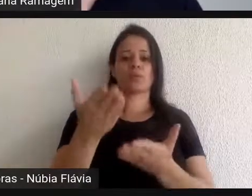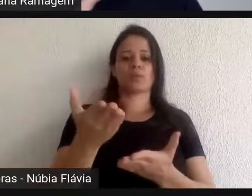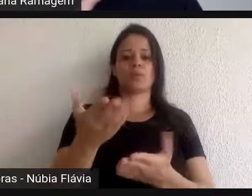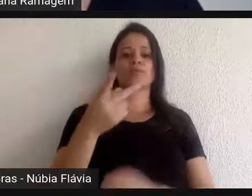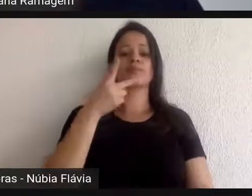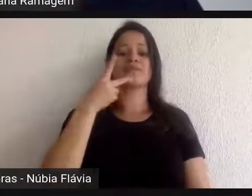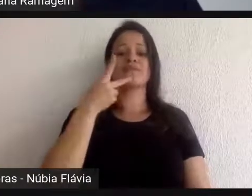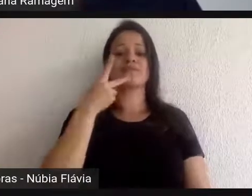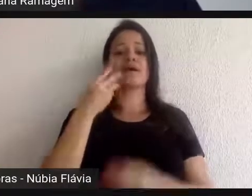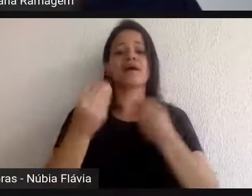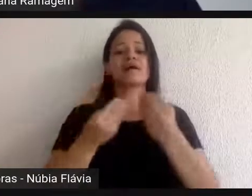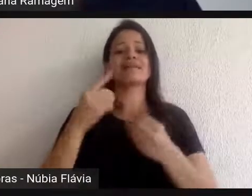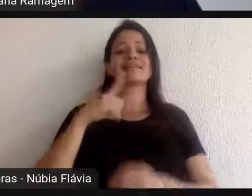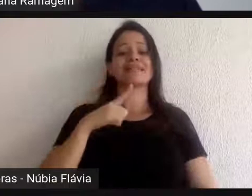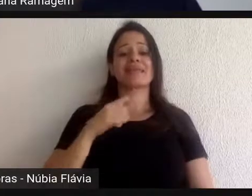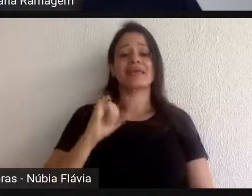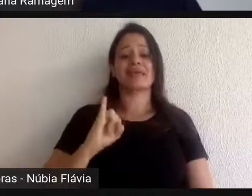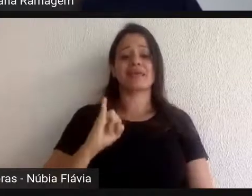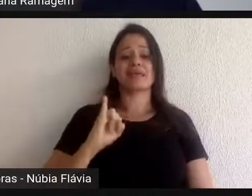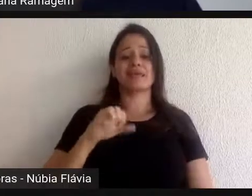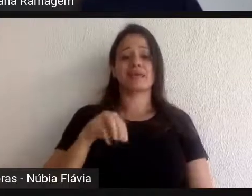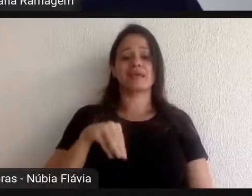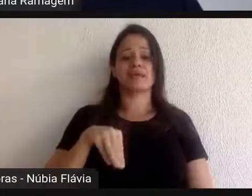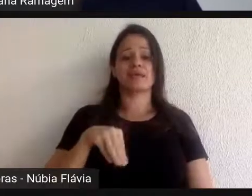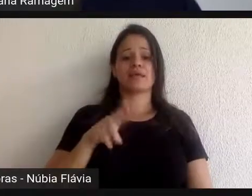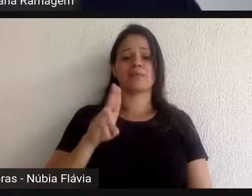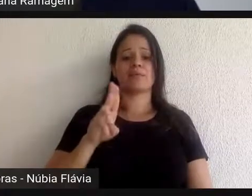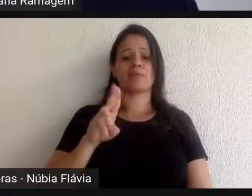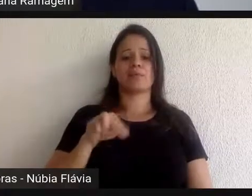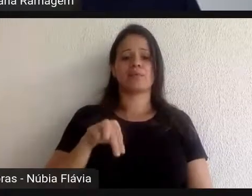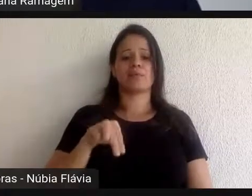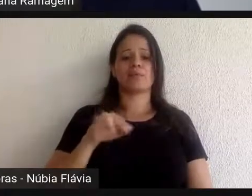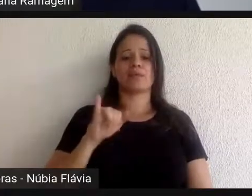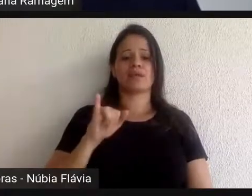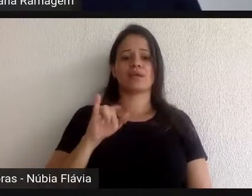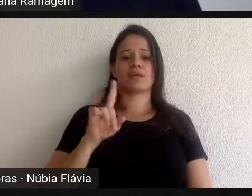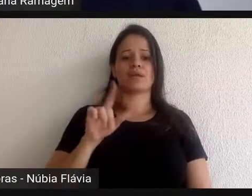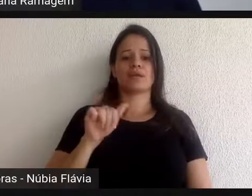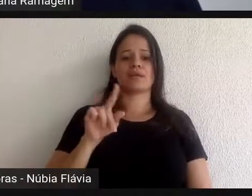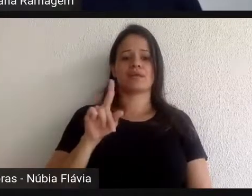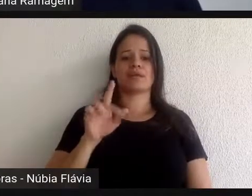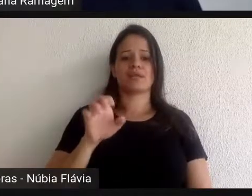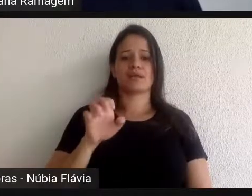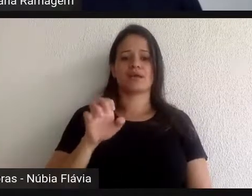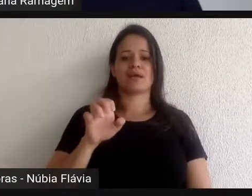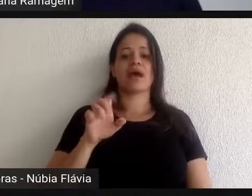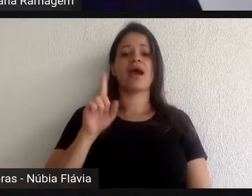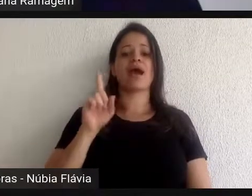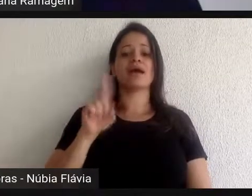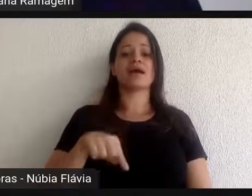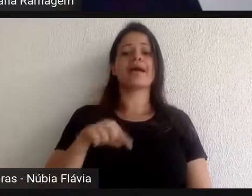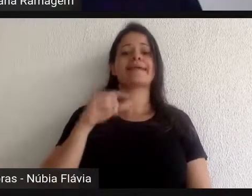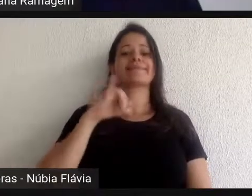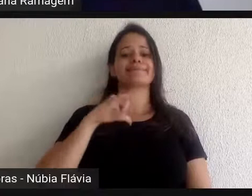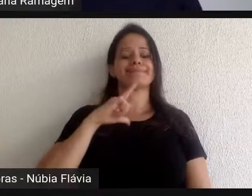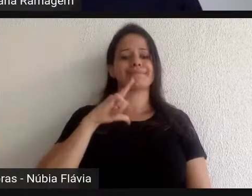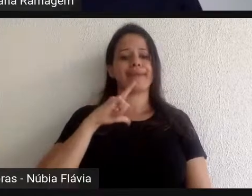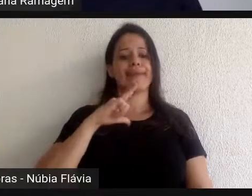Bom, a questão da imunidade, ela,